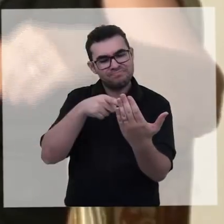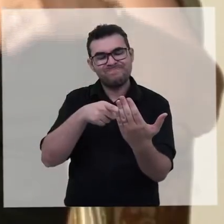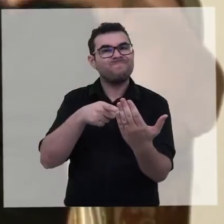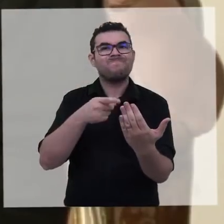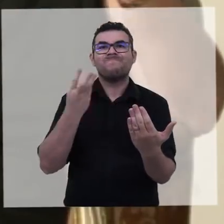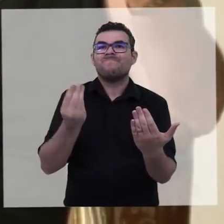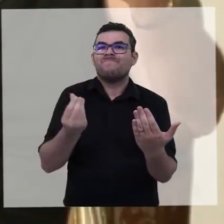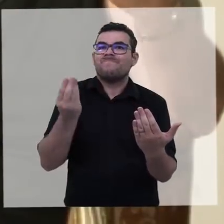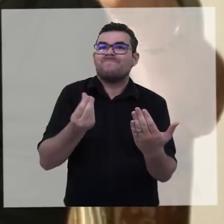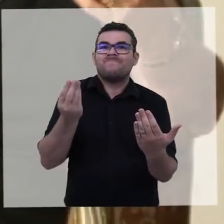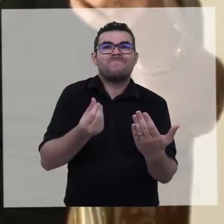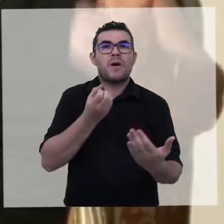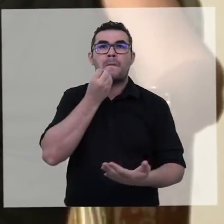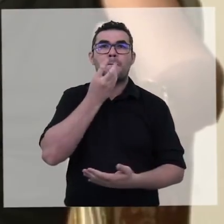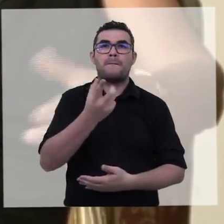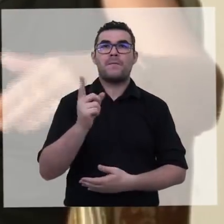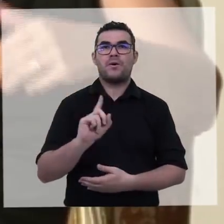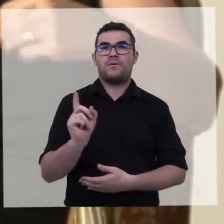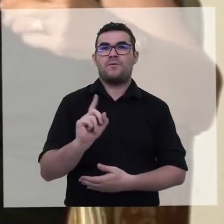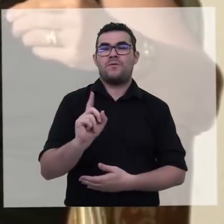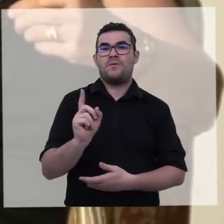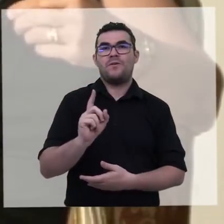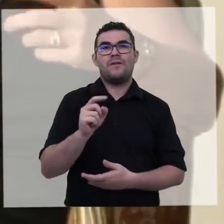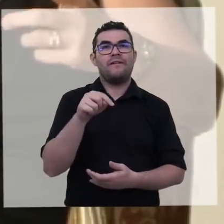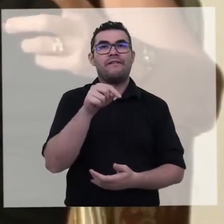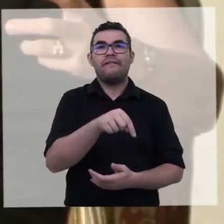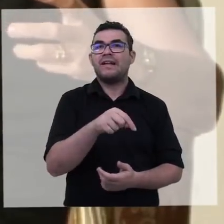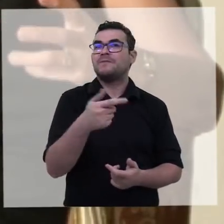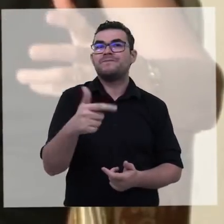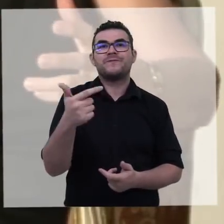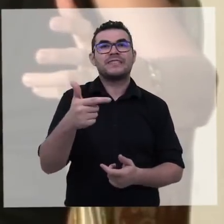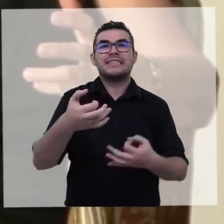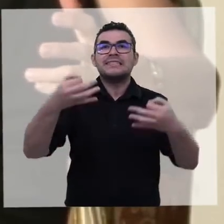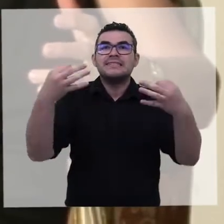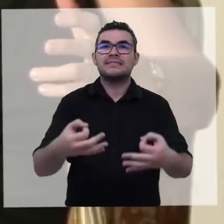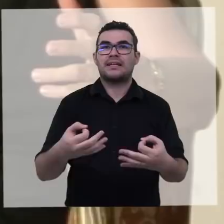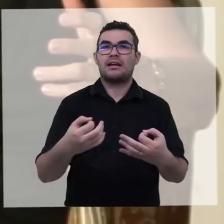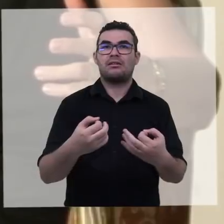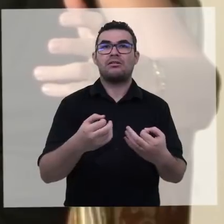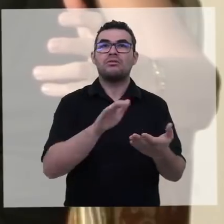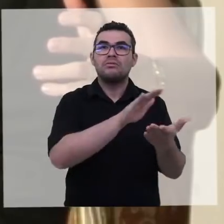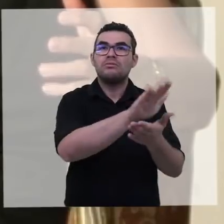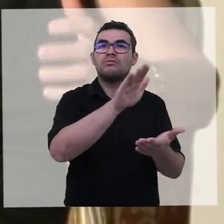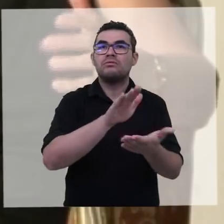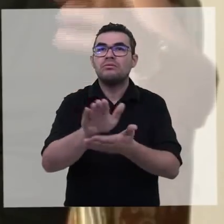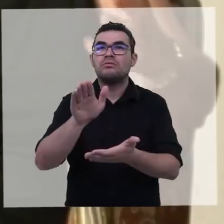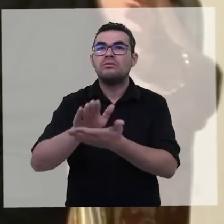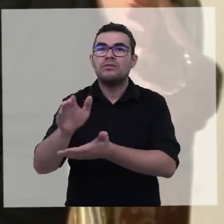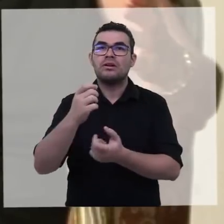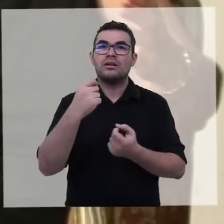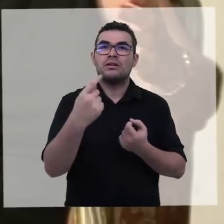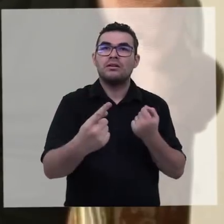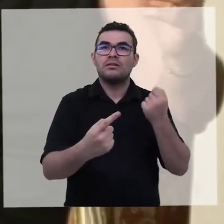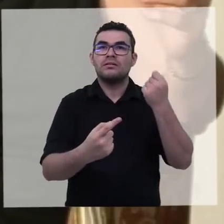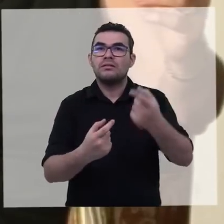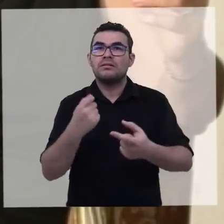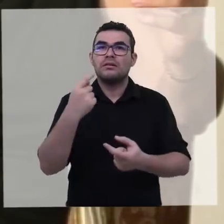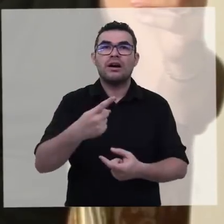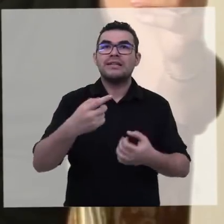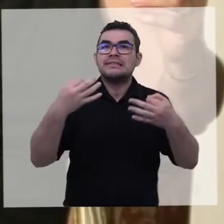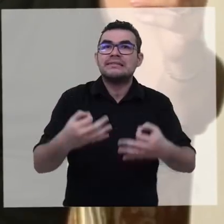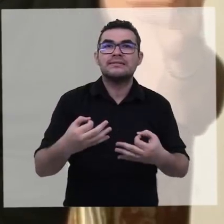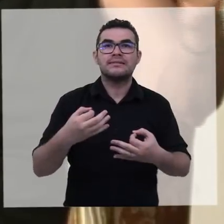indexada, ela tinha perdido a sua periodicidade. Então é preferível criar algo novo